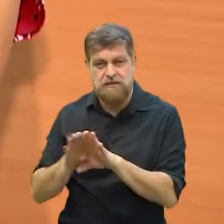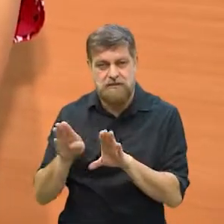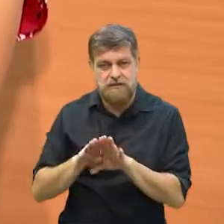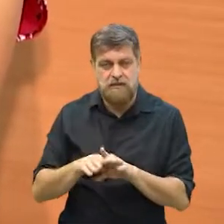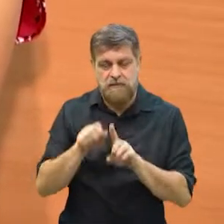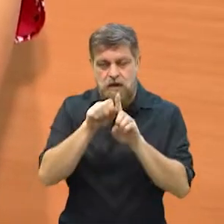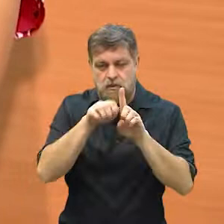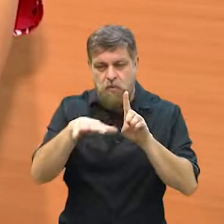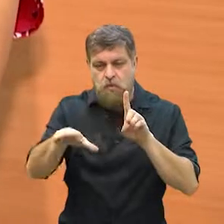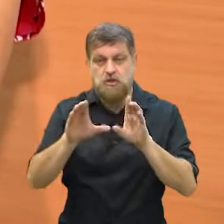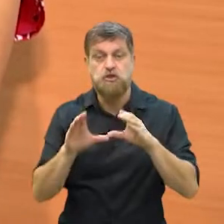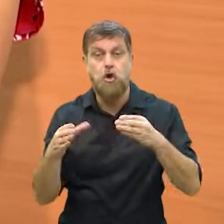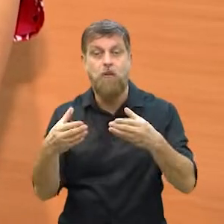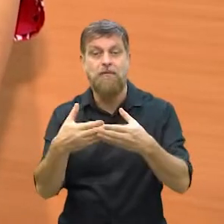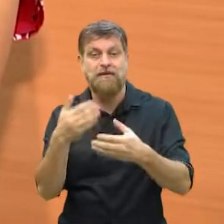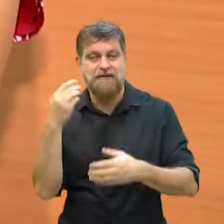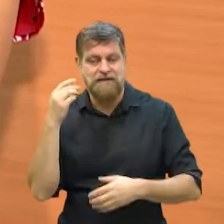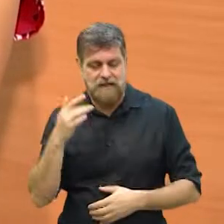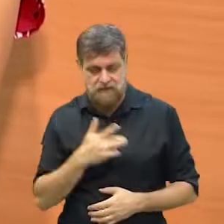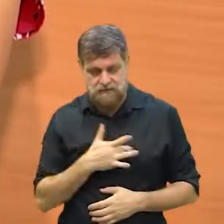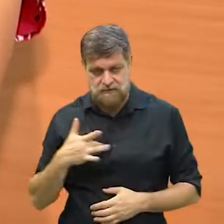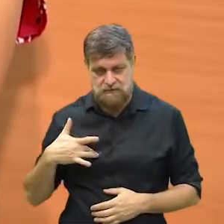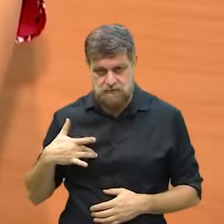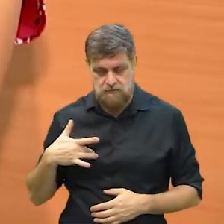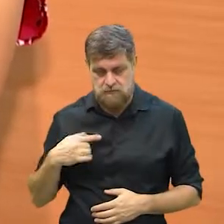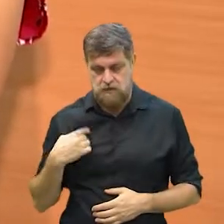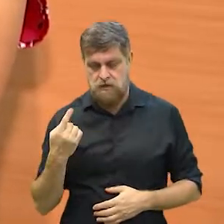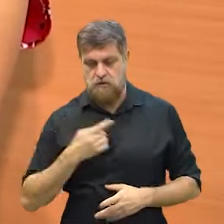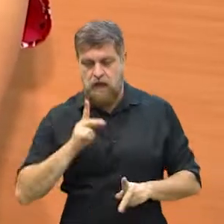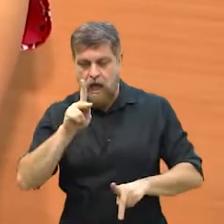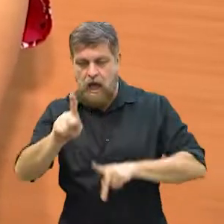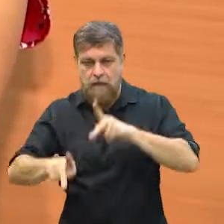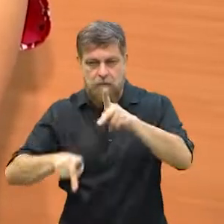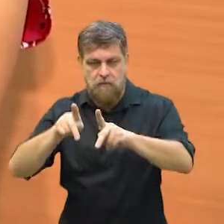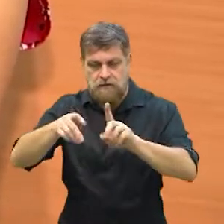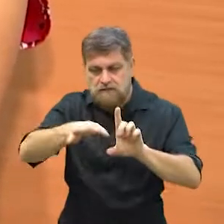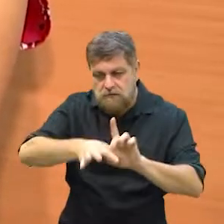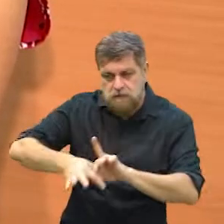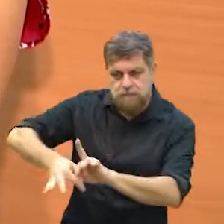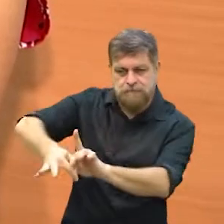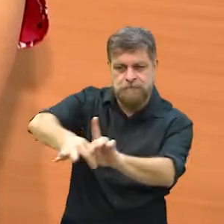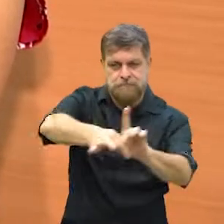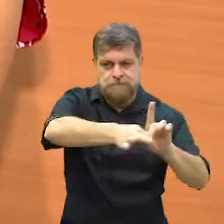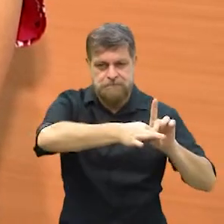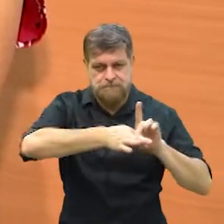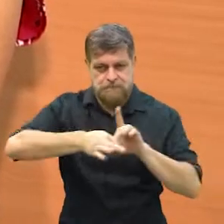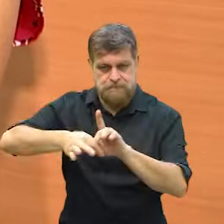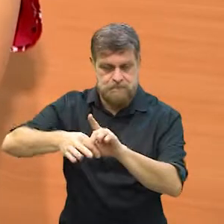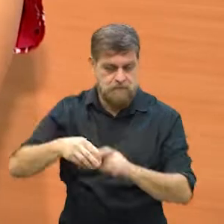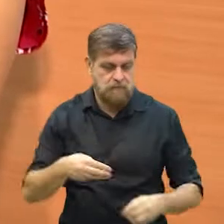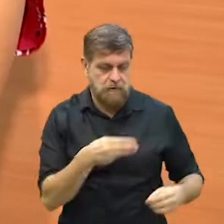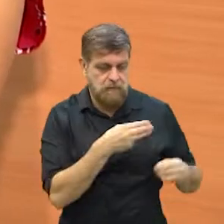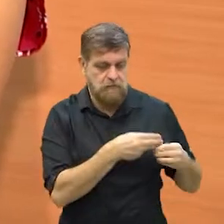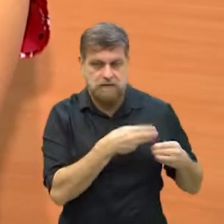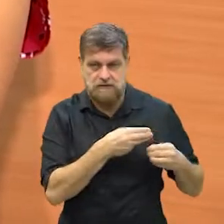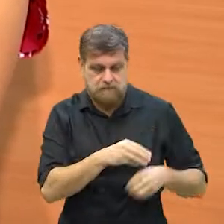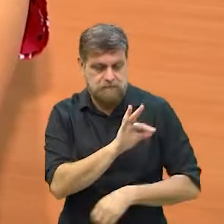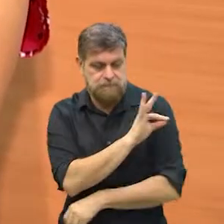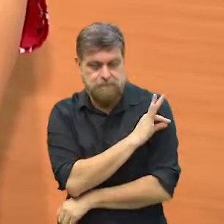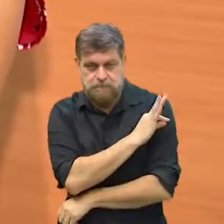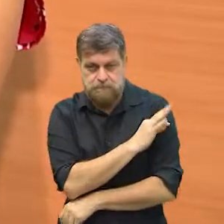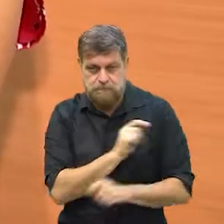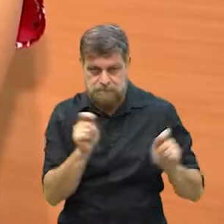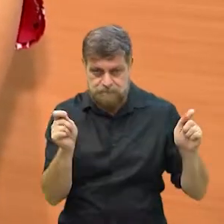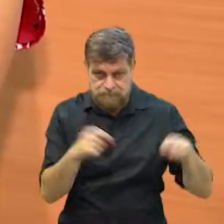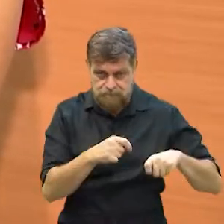os profissionais, os agentes comunitários de saúde. Então, nós temos, digamos assim, o município tem a vantagem do ponto de